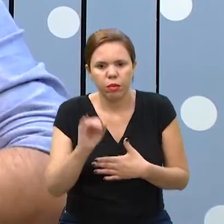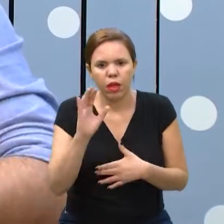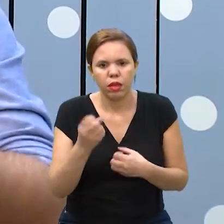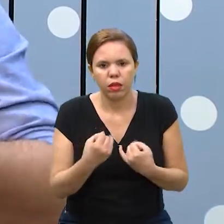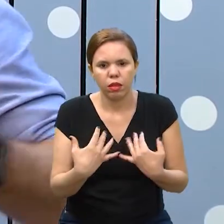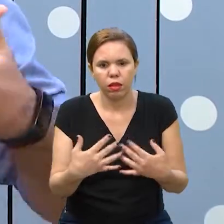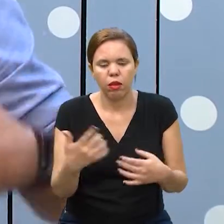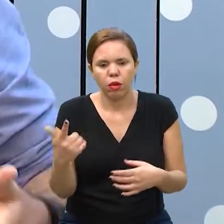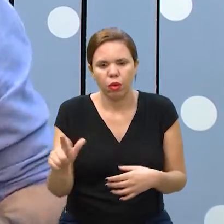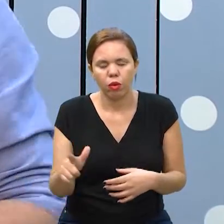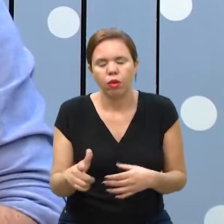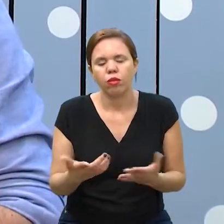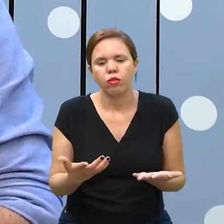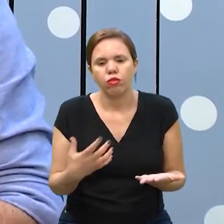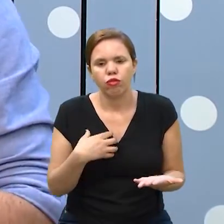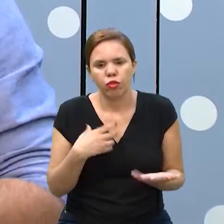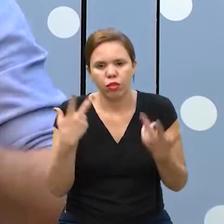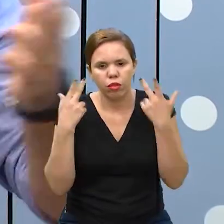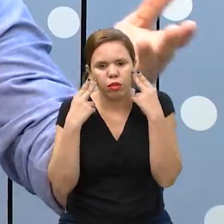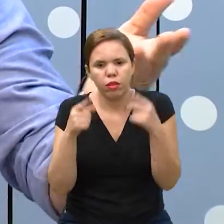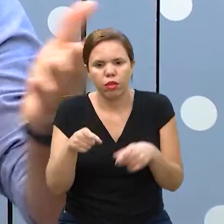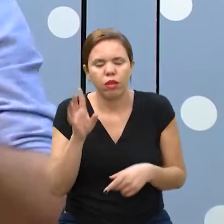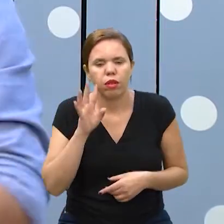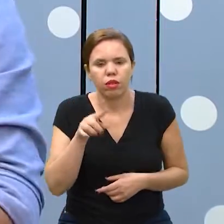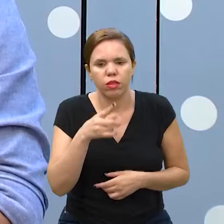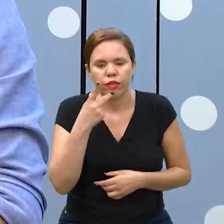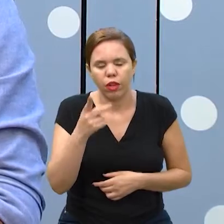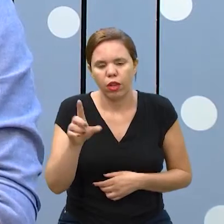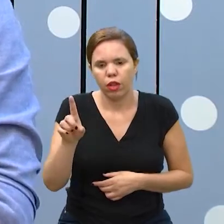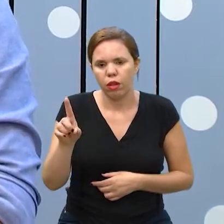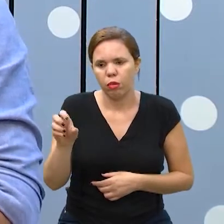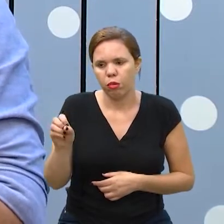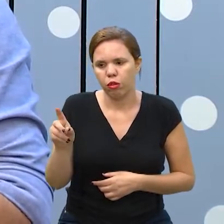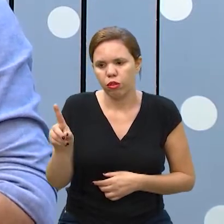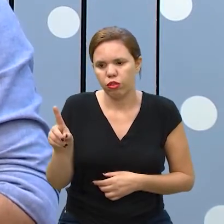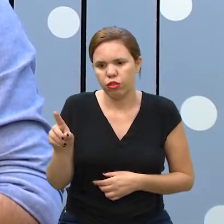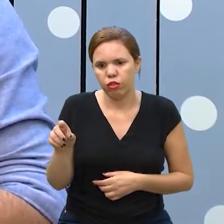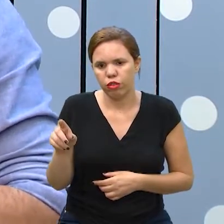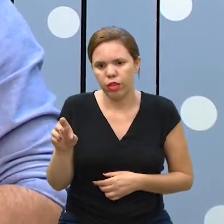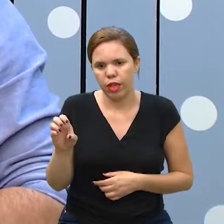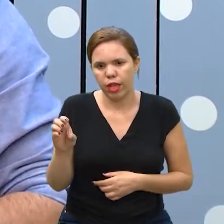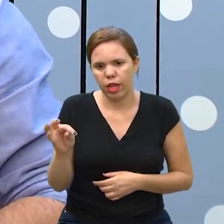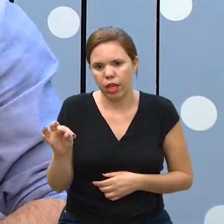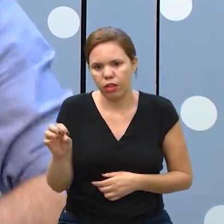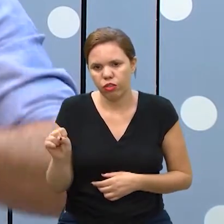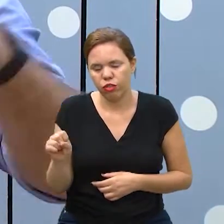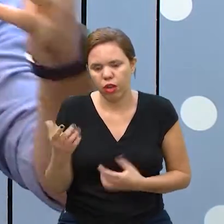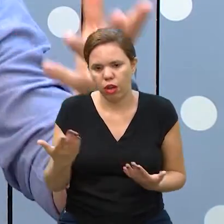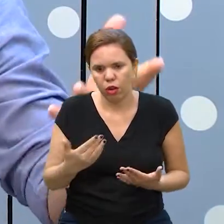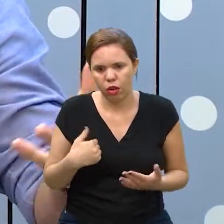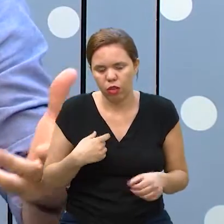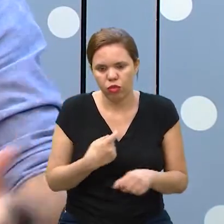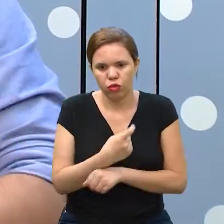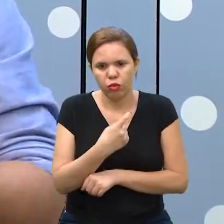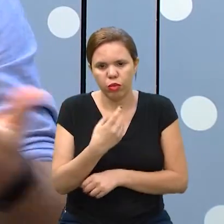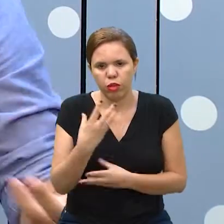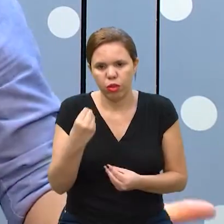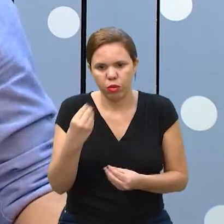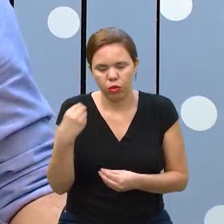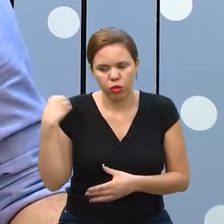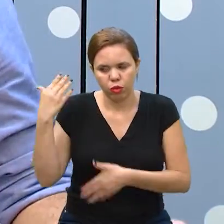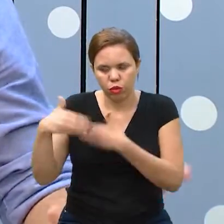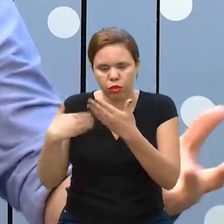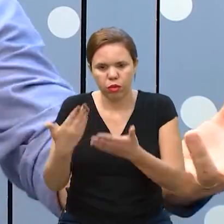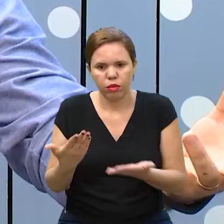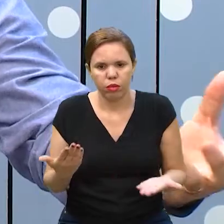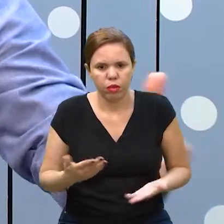trazer mais público pode ser por outros canais. Eu acho muito legal você falar do podcast também, que é uma mídia que parece que as pessoas descobriram agora. Na verdade, existe há